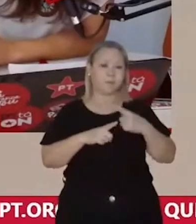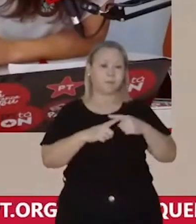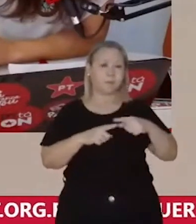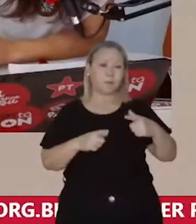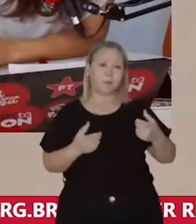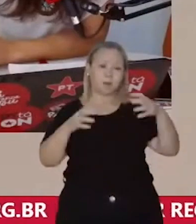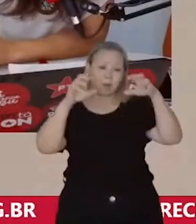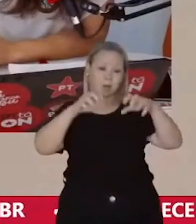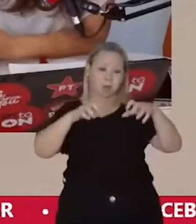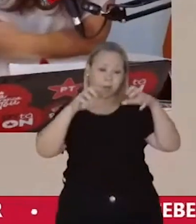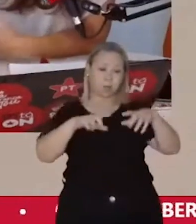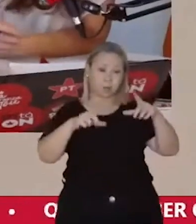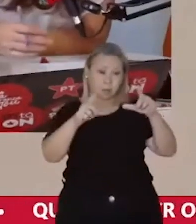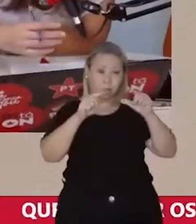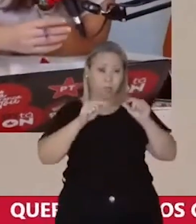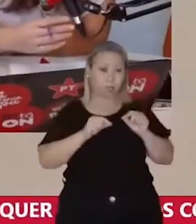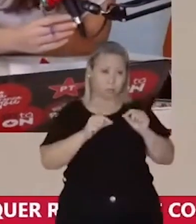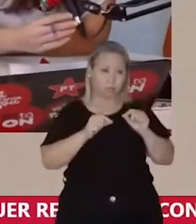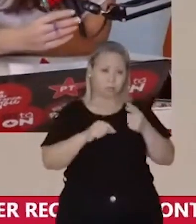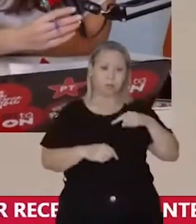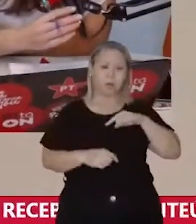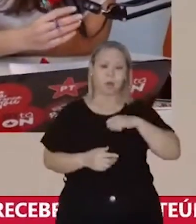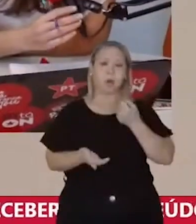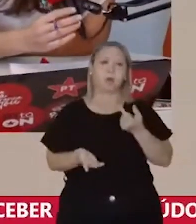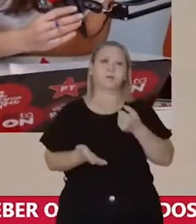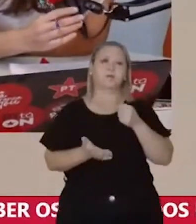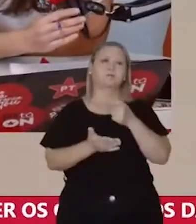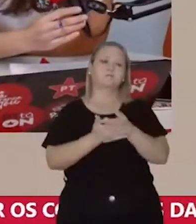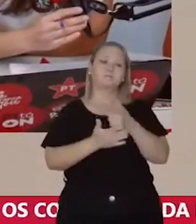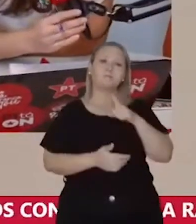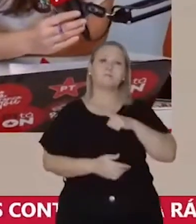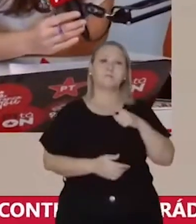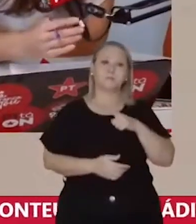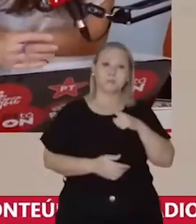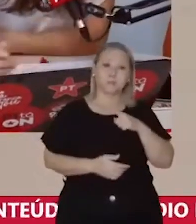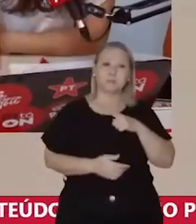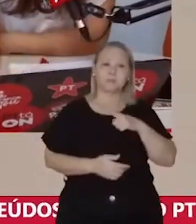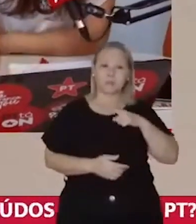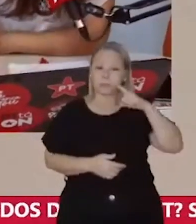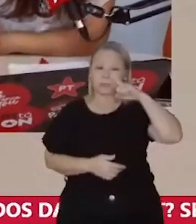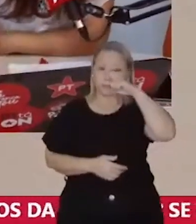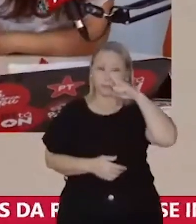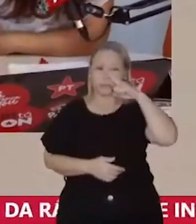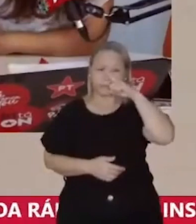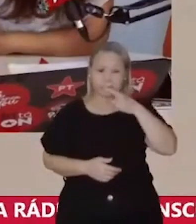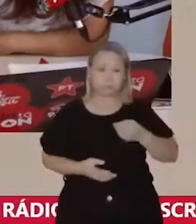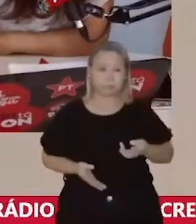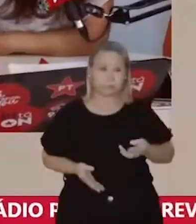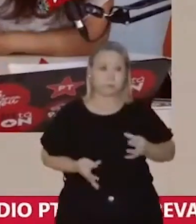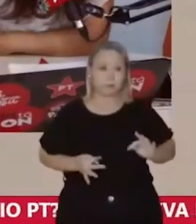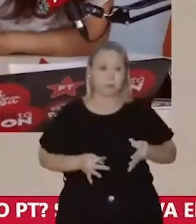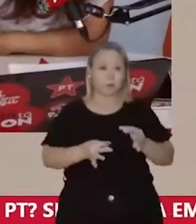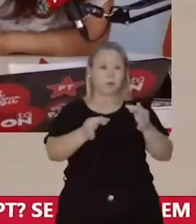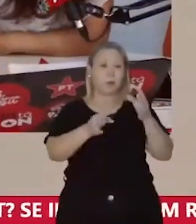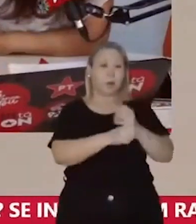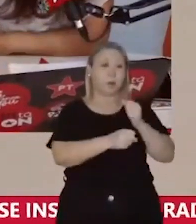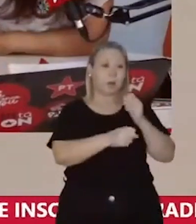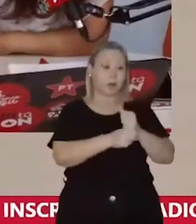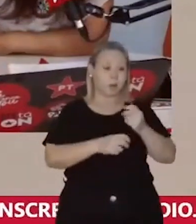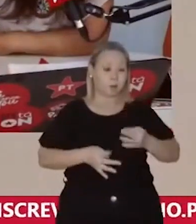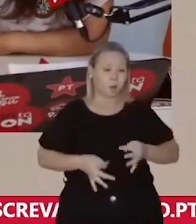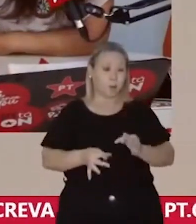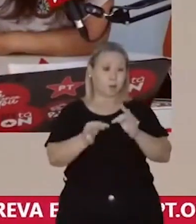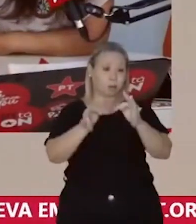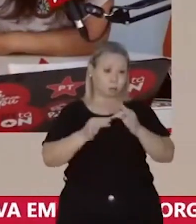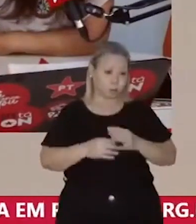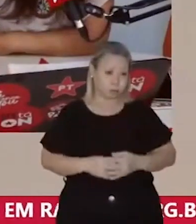centro-sul. Nós estamos pagando bandeira vermelha na conta de luz. Isso é resultado do desmatamento da Amazônia. Nós estamos